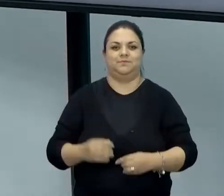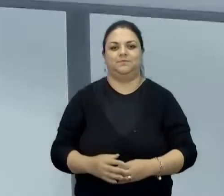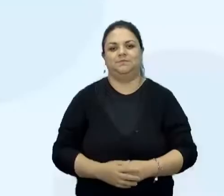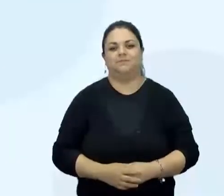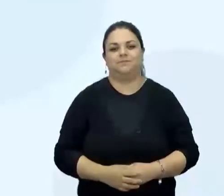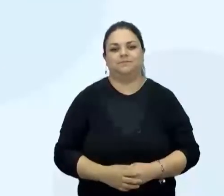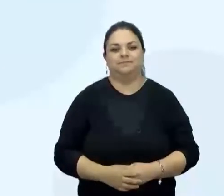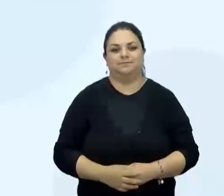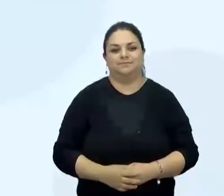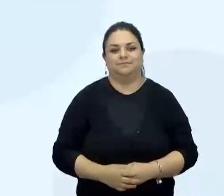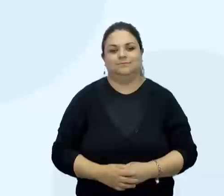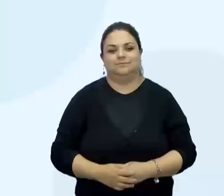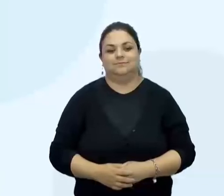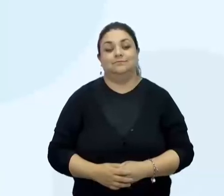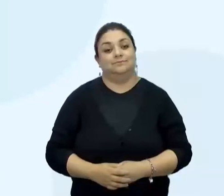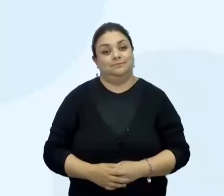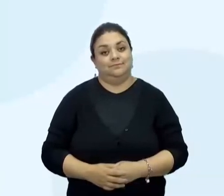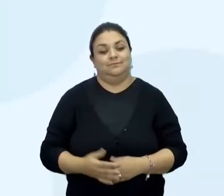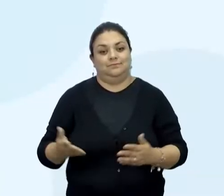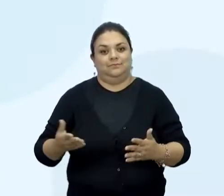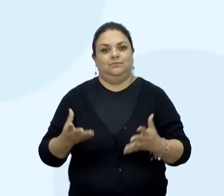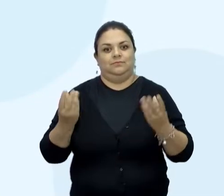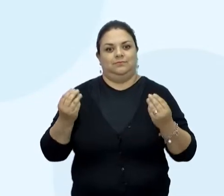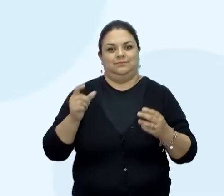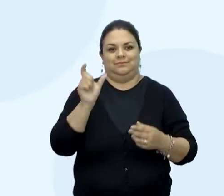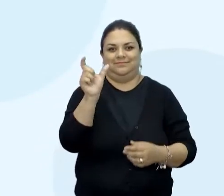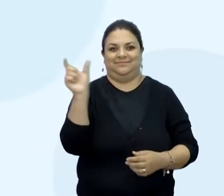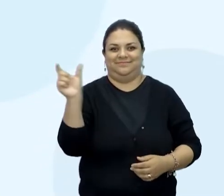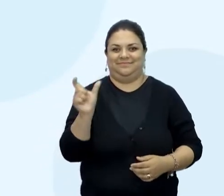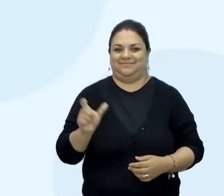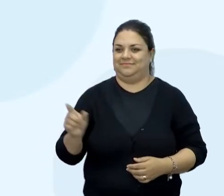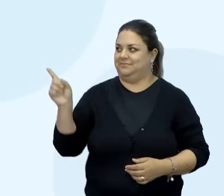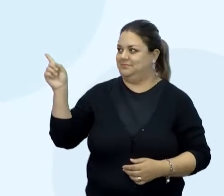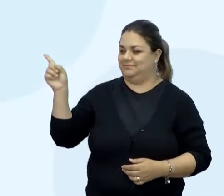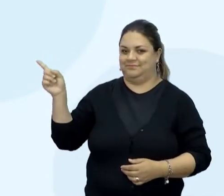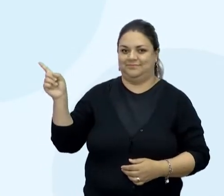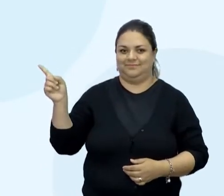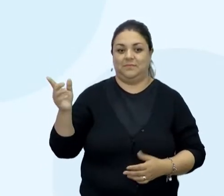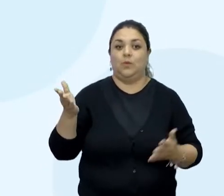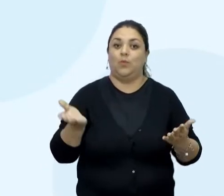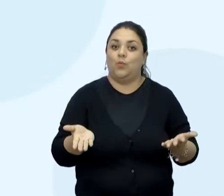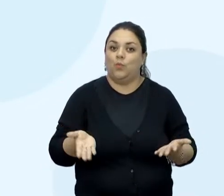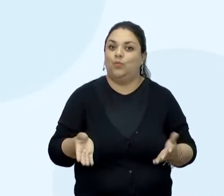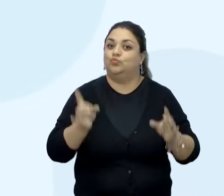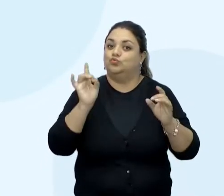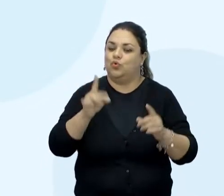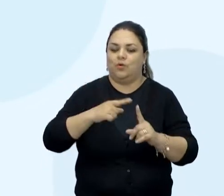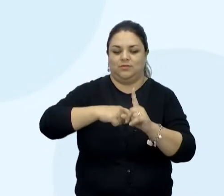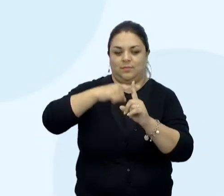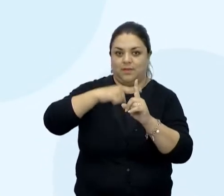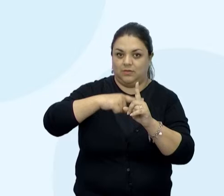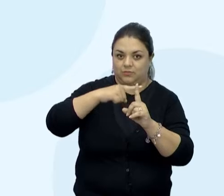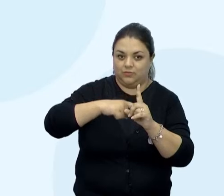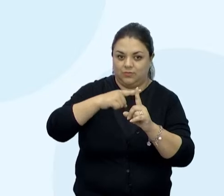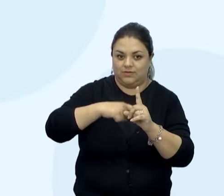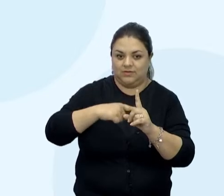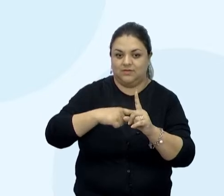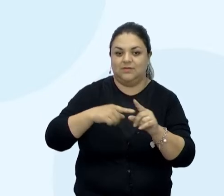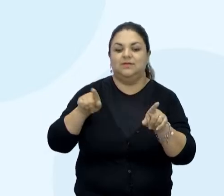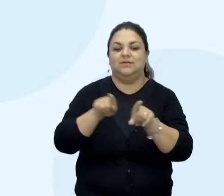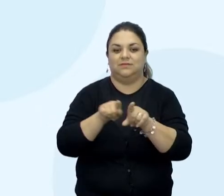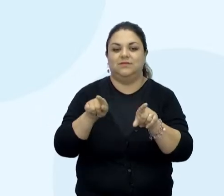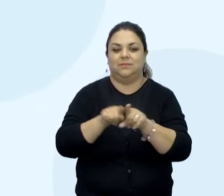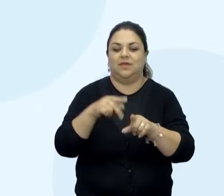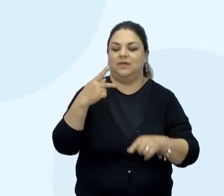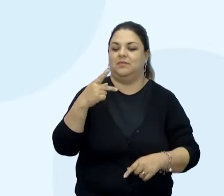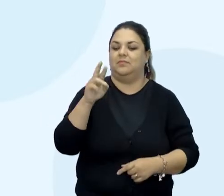tem muita coisa, a gente vai ficar apenas na temperatura e precipitação. Tudo bem? Por quê? Porque são as